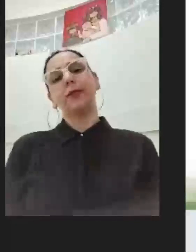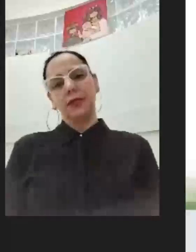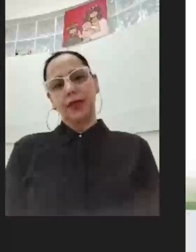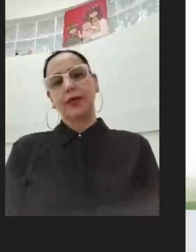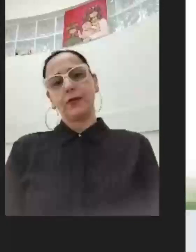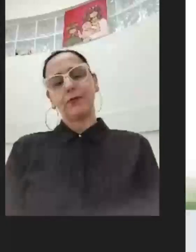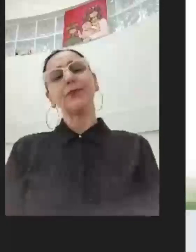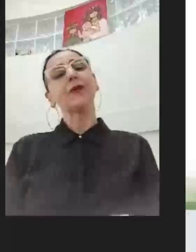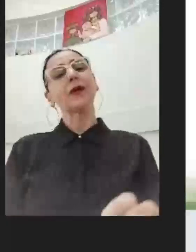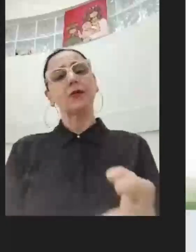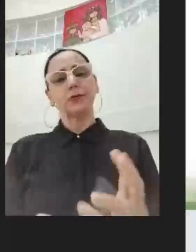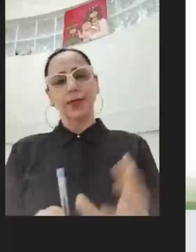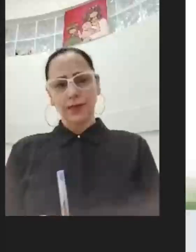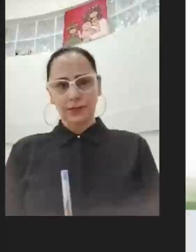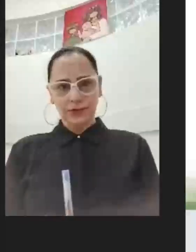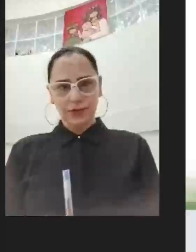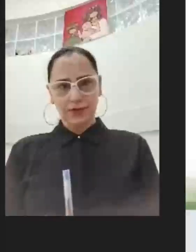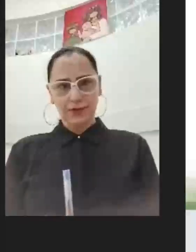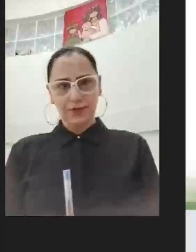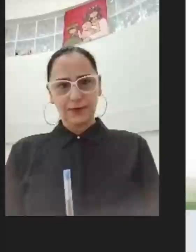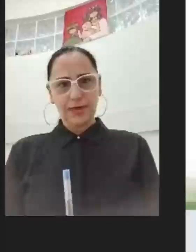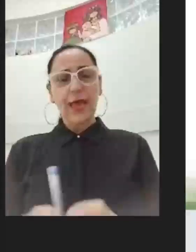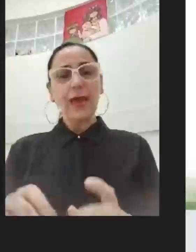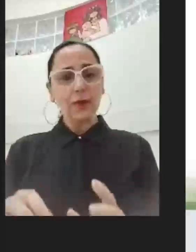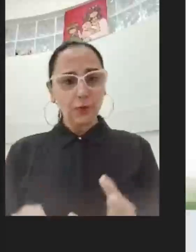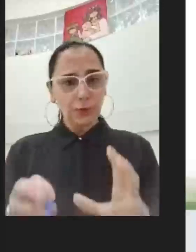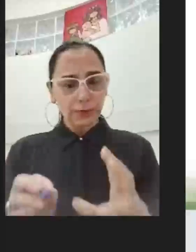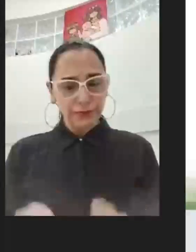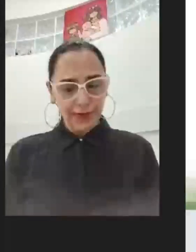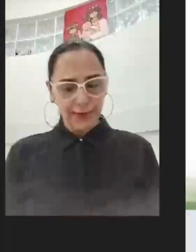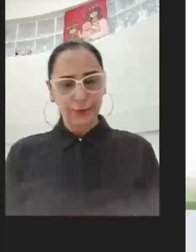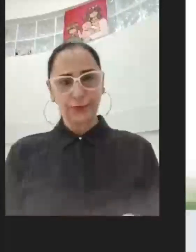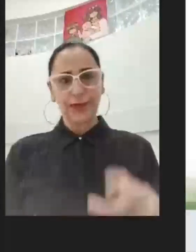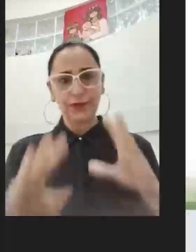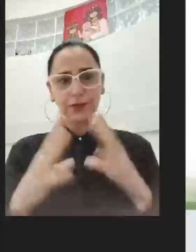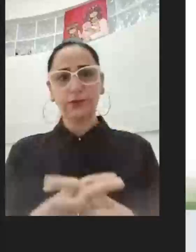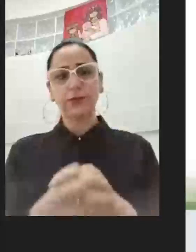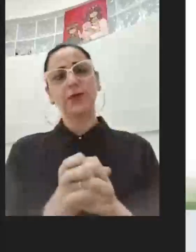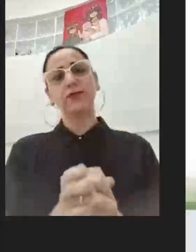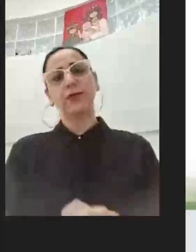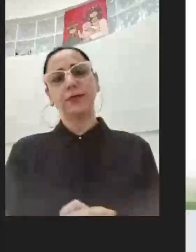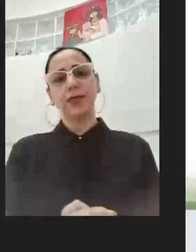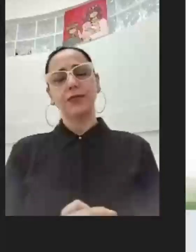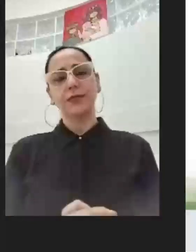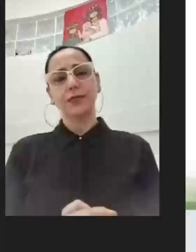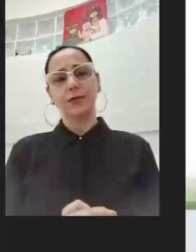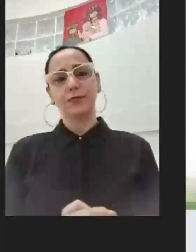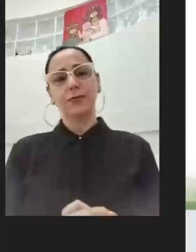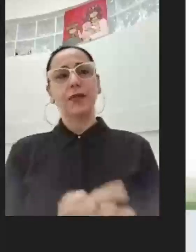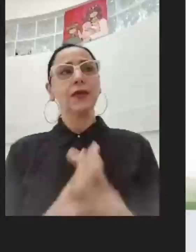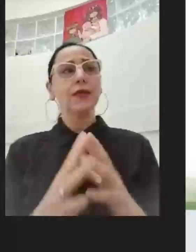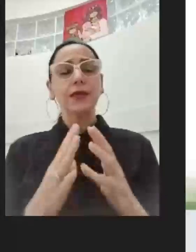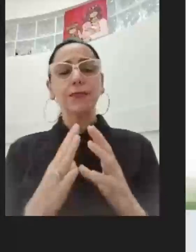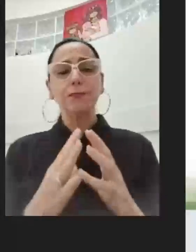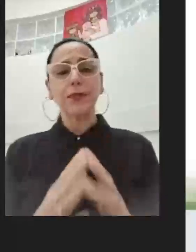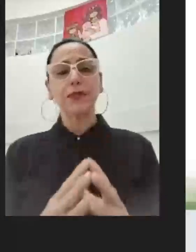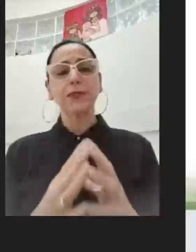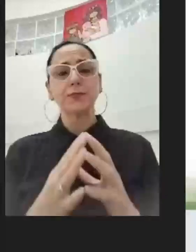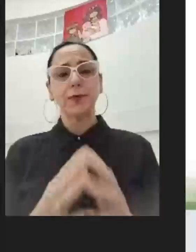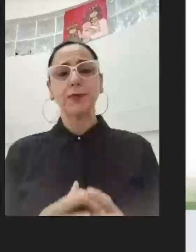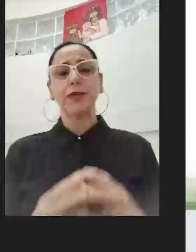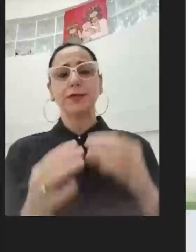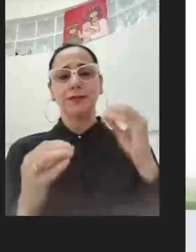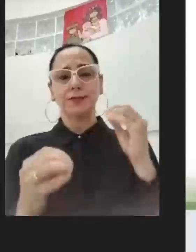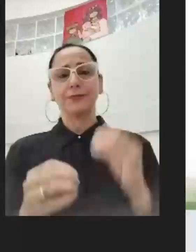ela precisa amamentar, o que acontece, gente? É comprovado as dificuldades da amamentação,